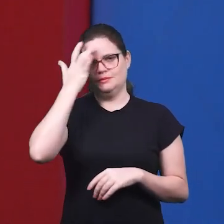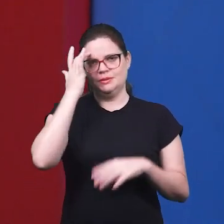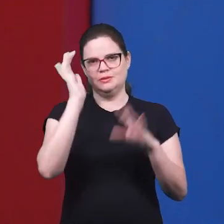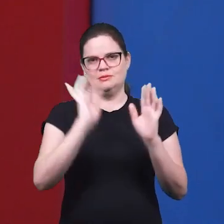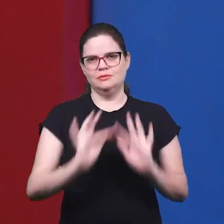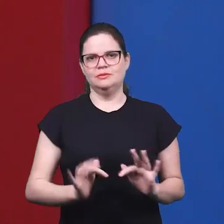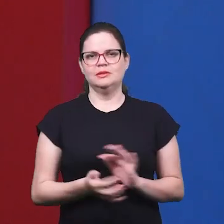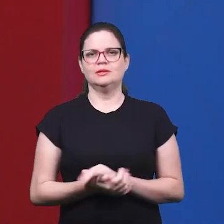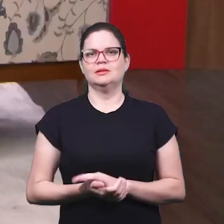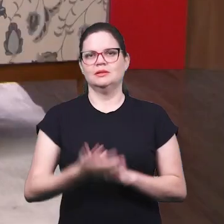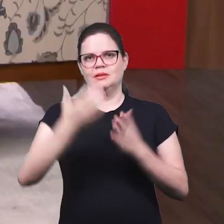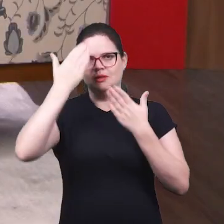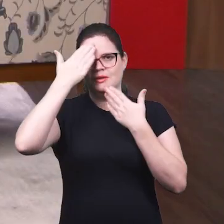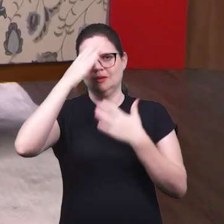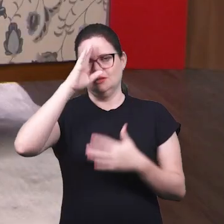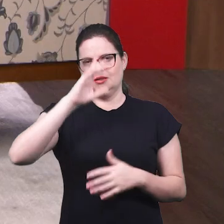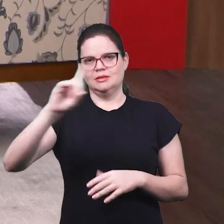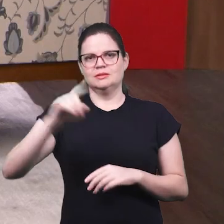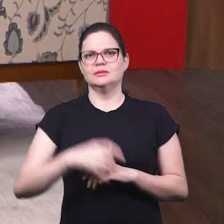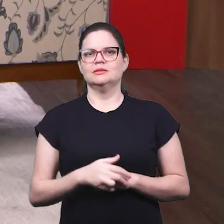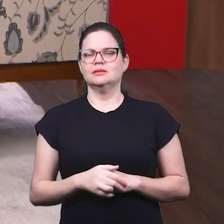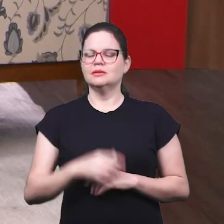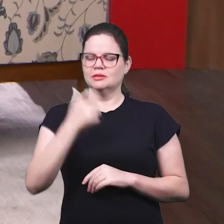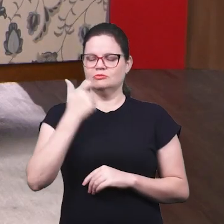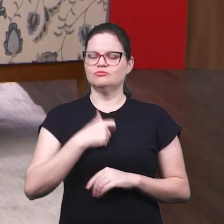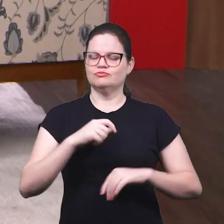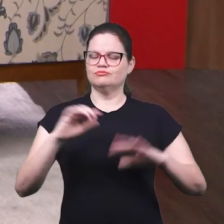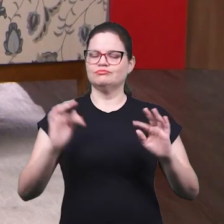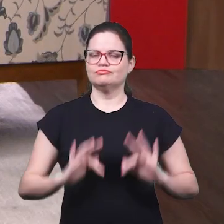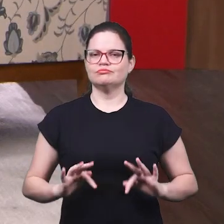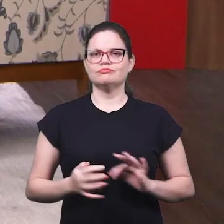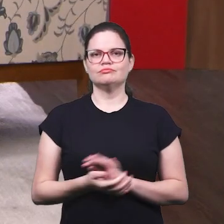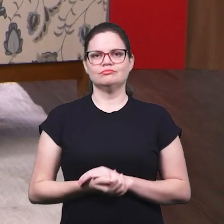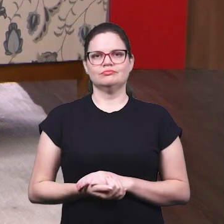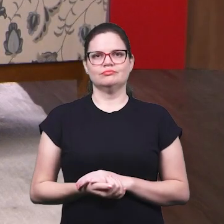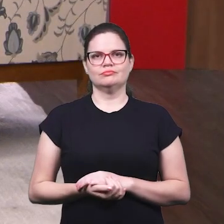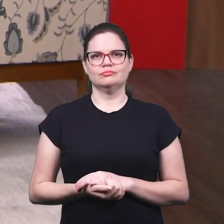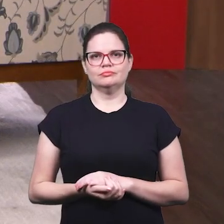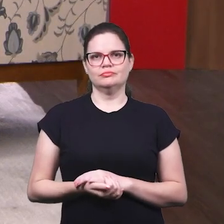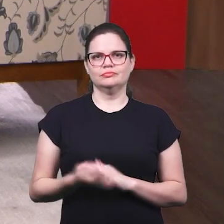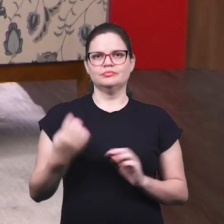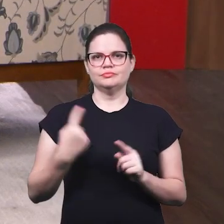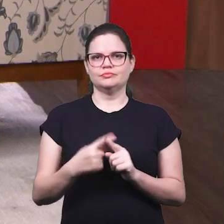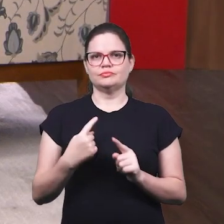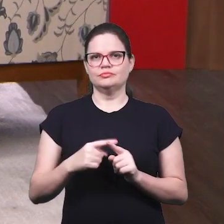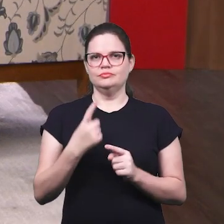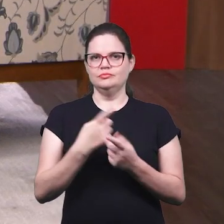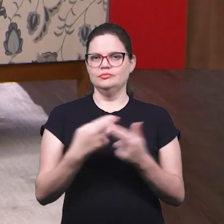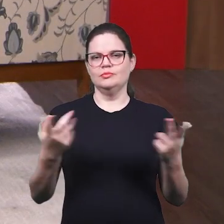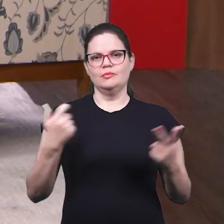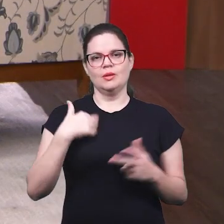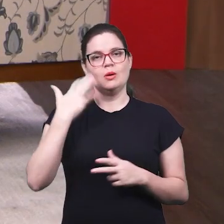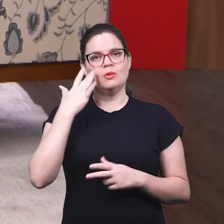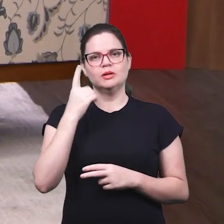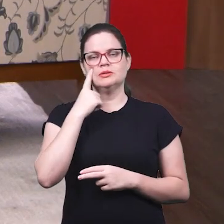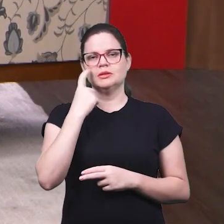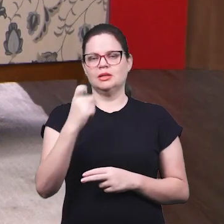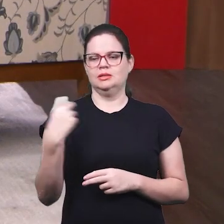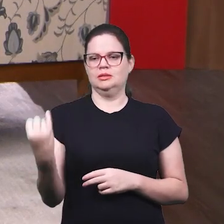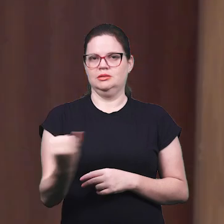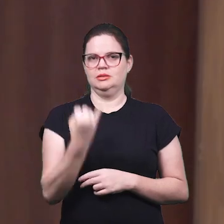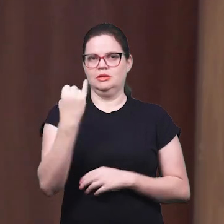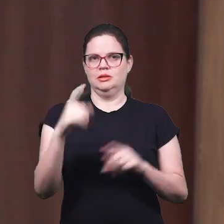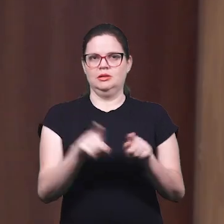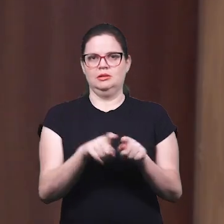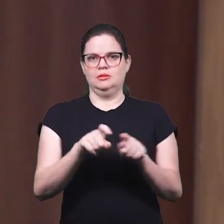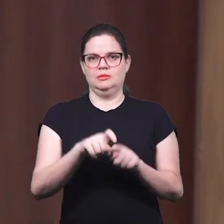feliz. Eu, graças a Deus, eu sou muito feliz. Que bom. Porque uma coisa que eu acho muito importante na